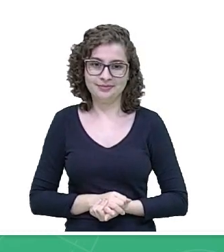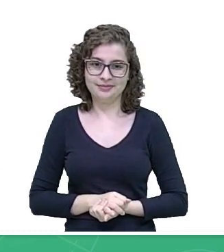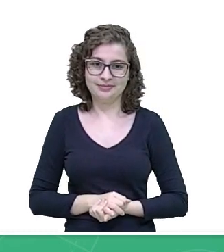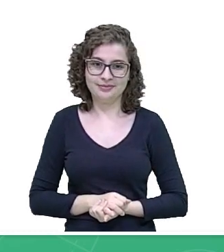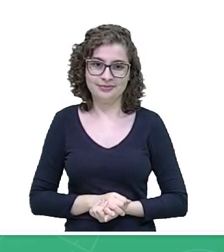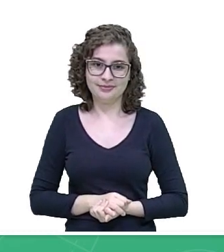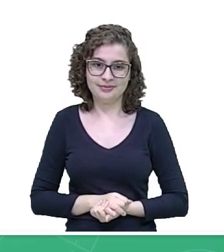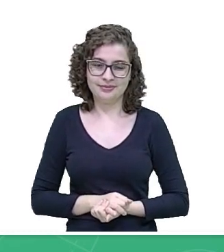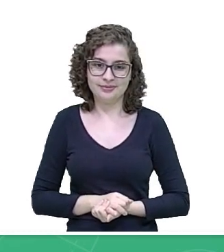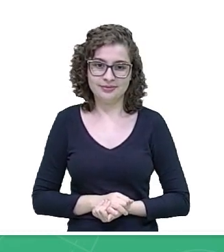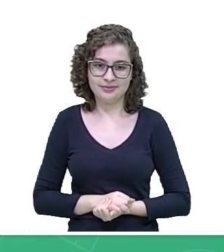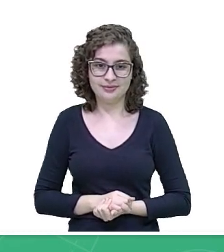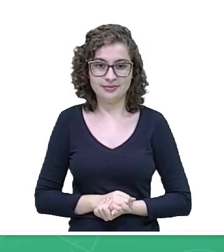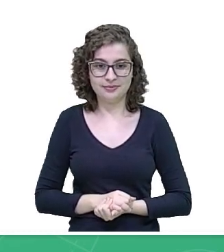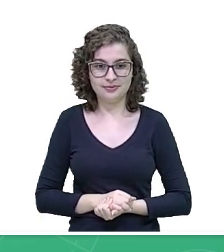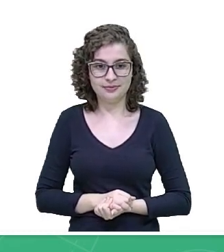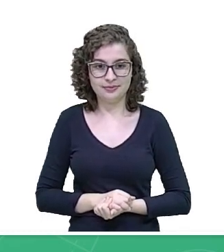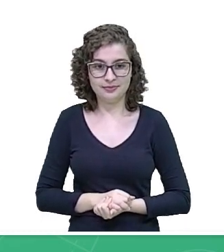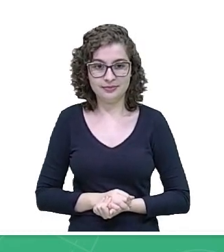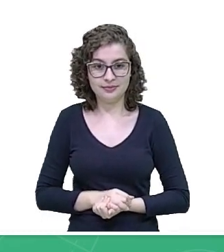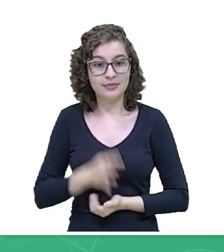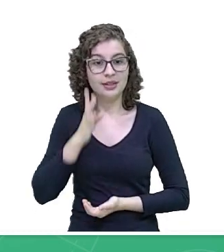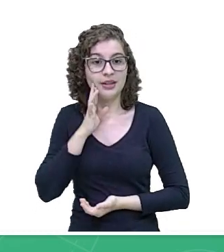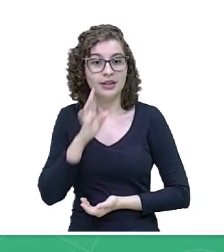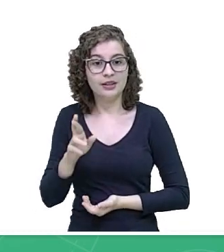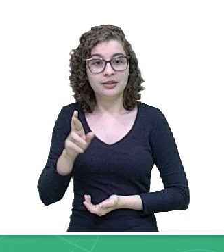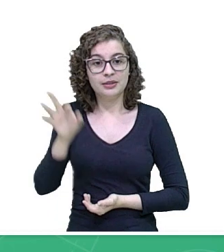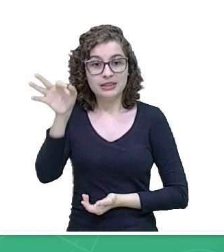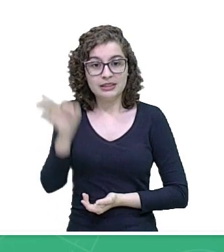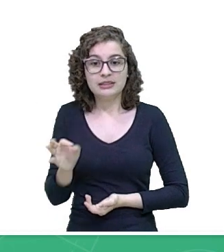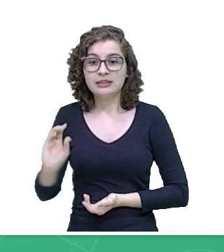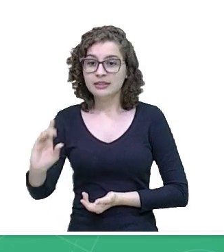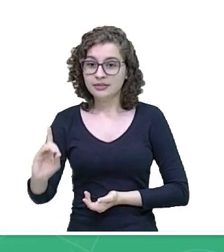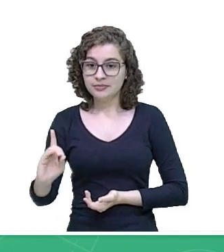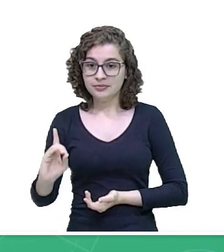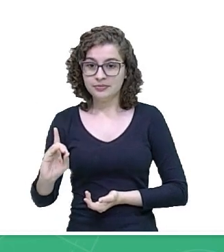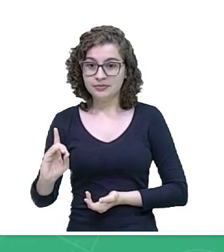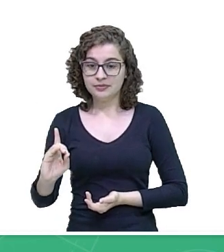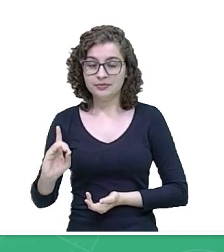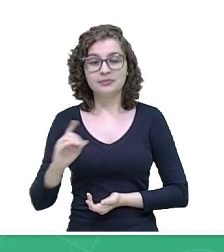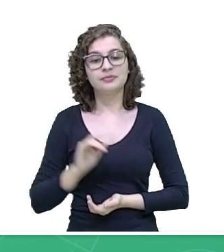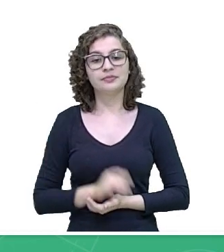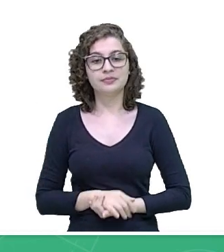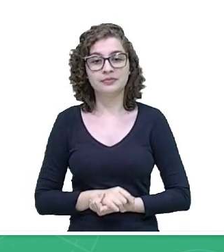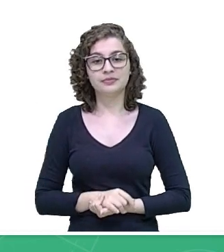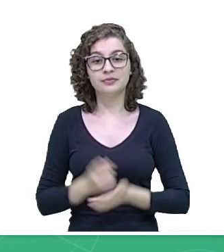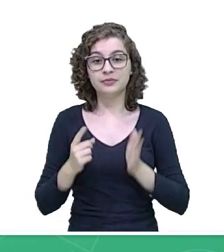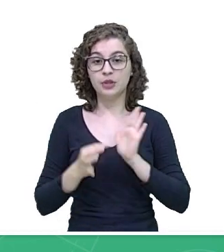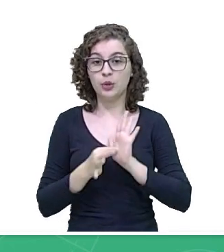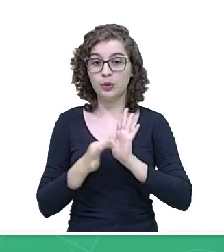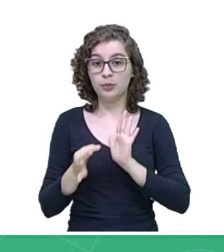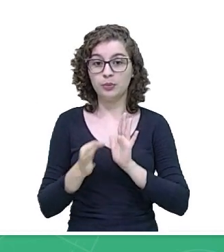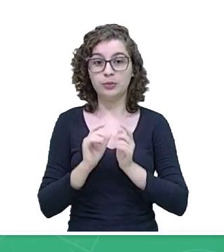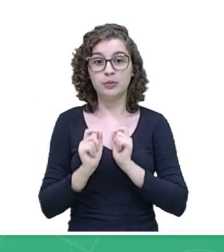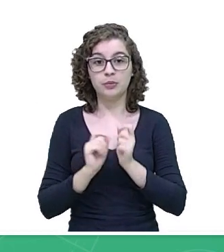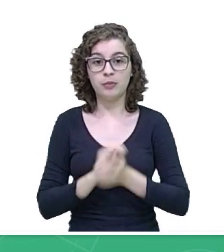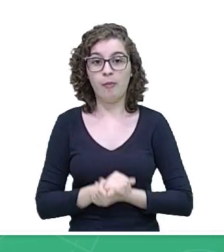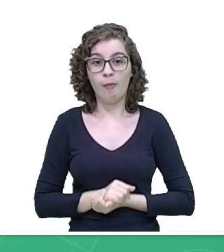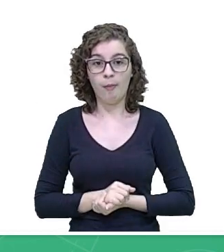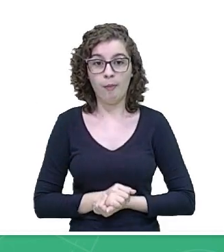Então, essa questão aí, resposta letra D, tudo bem? Vamos lá para a próxima questão